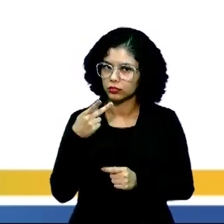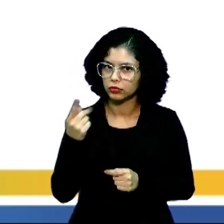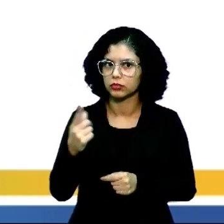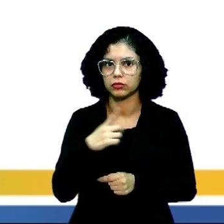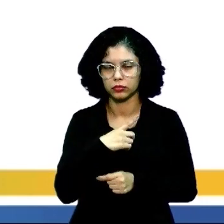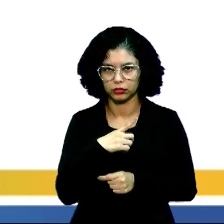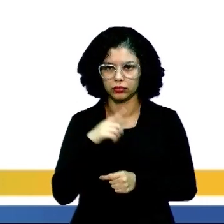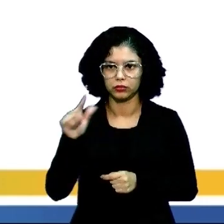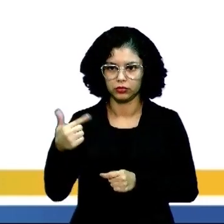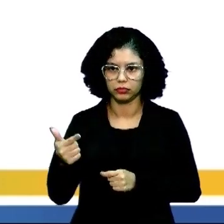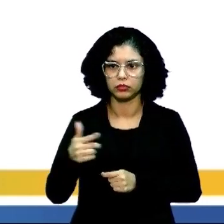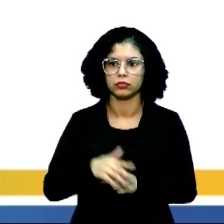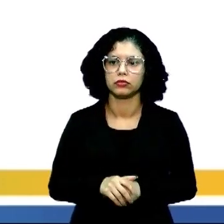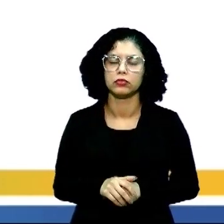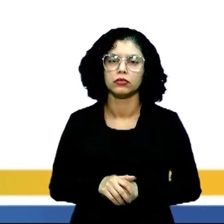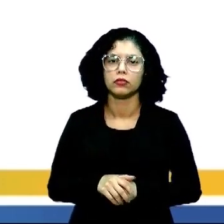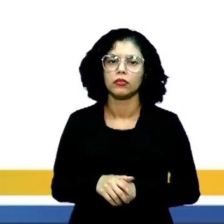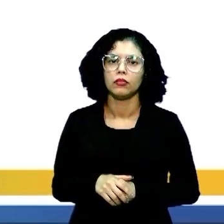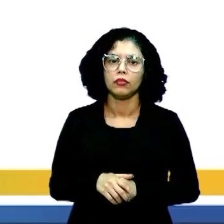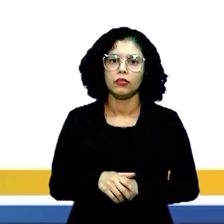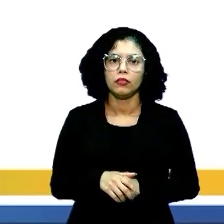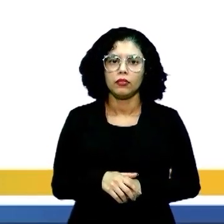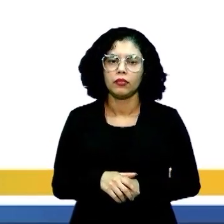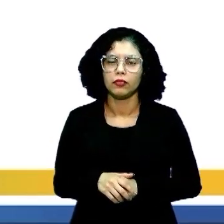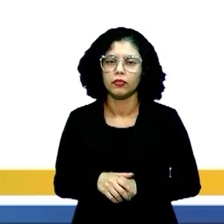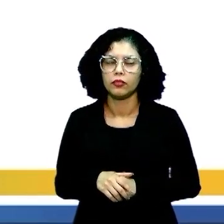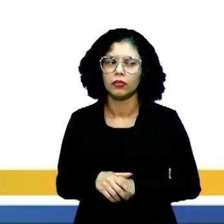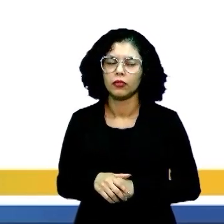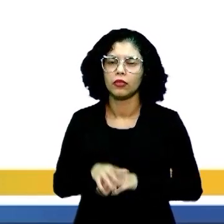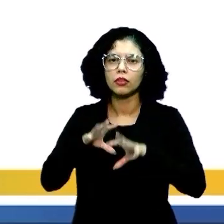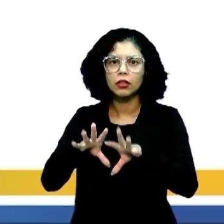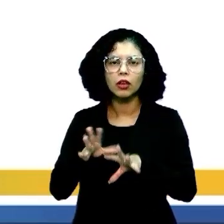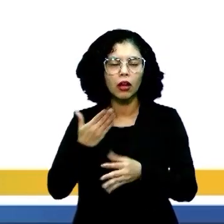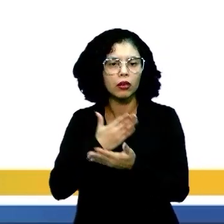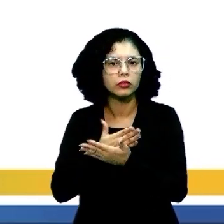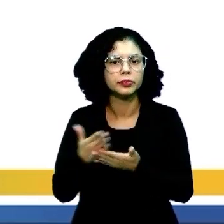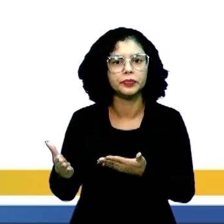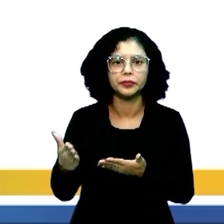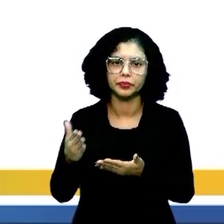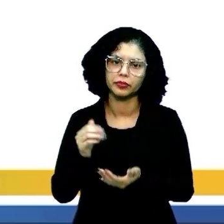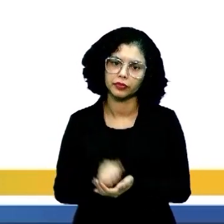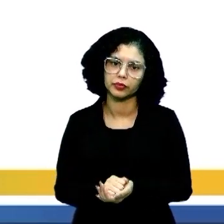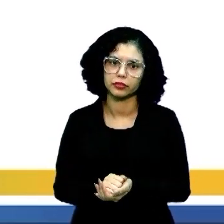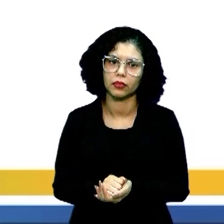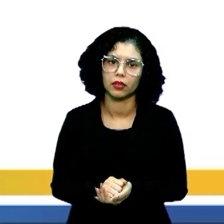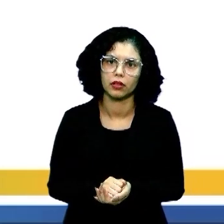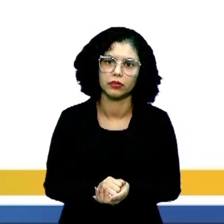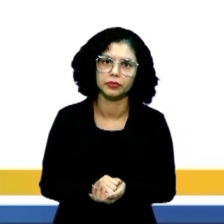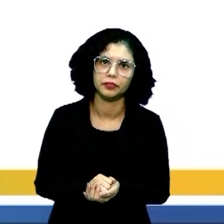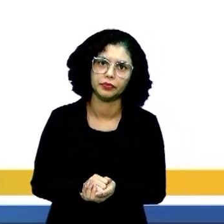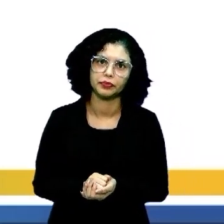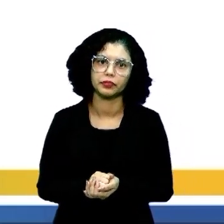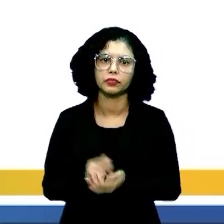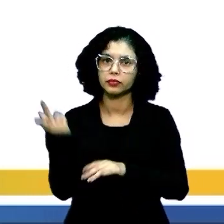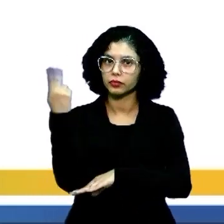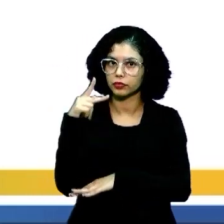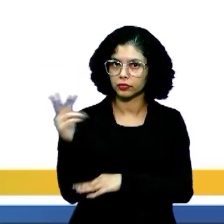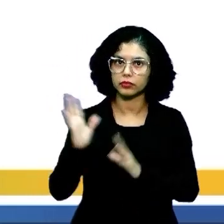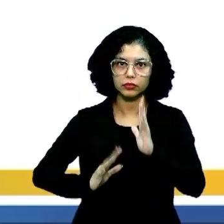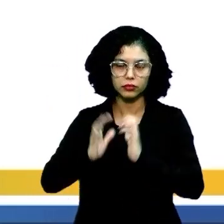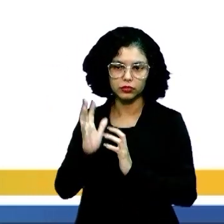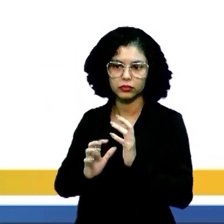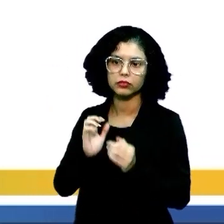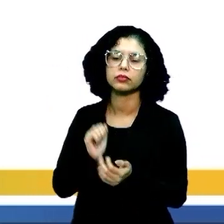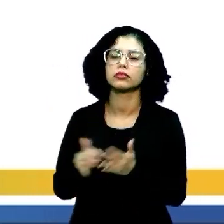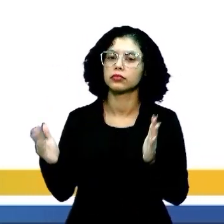afirmavam lá atrás, tá? Lá, assim que eles começaram esse período de conflito.